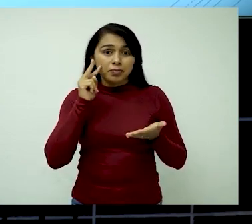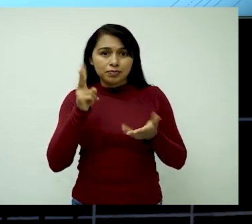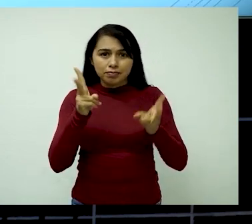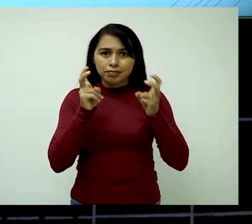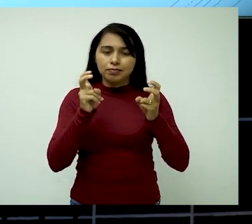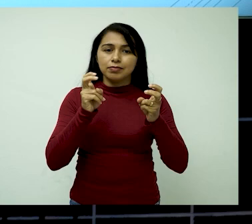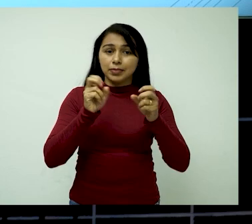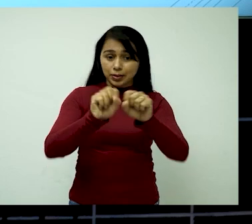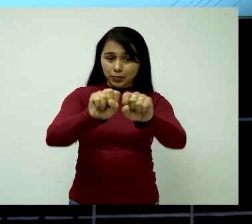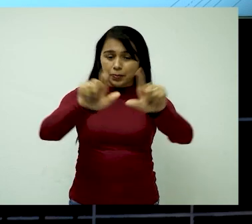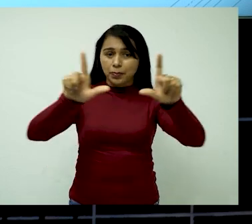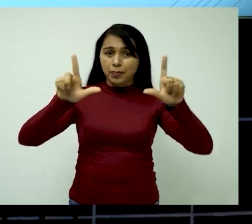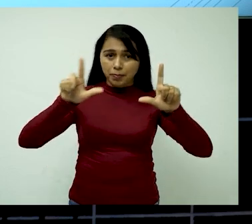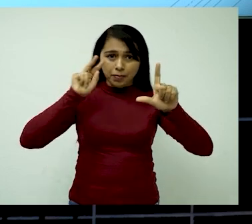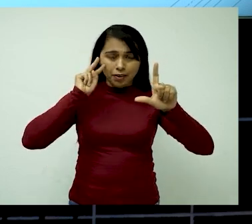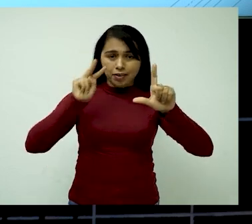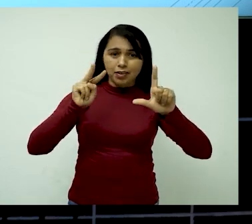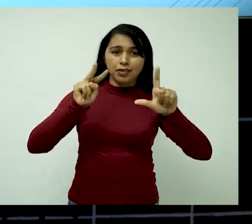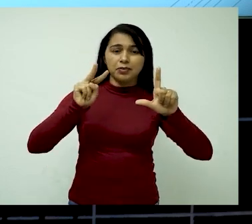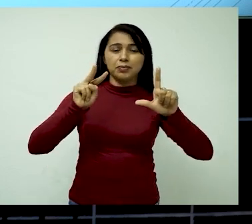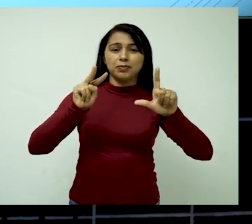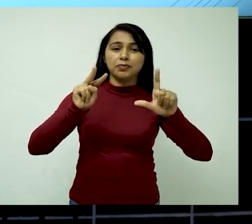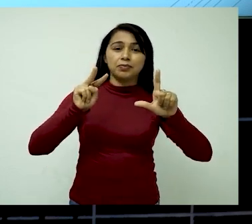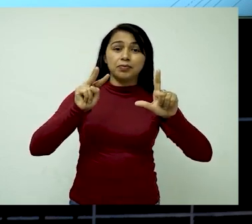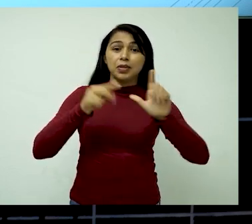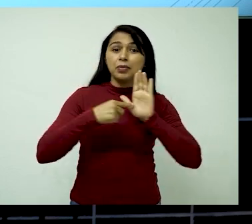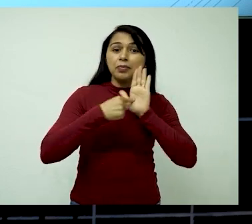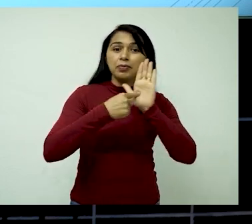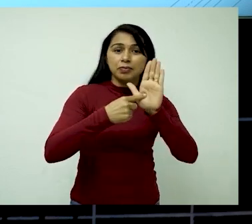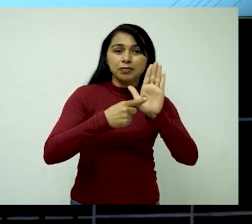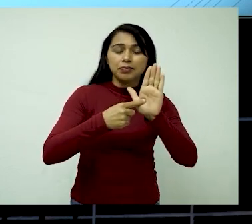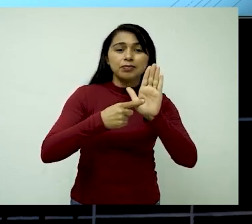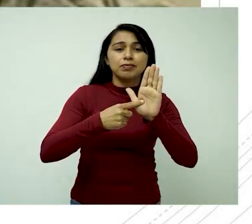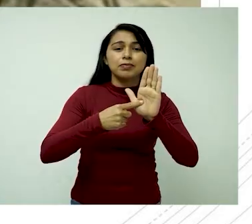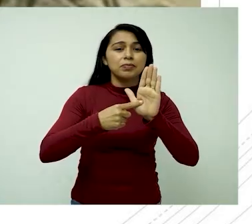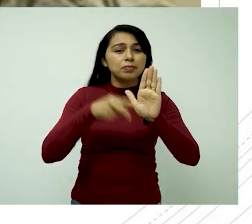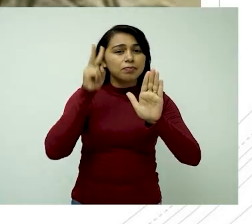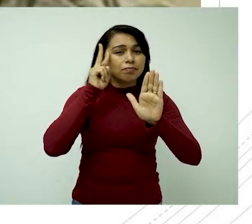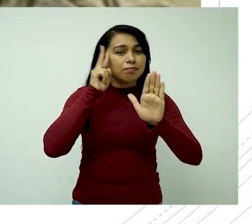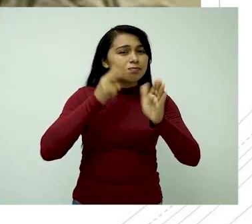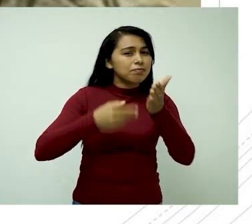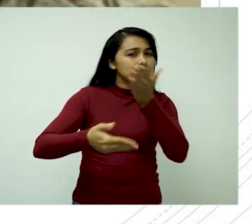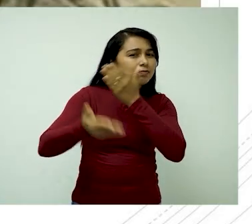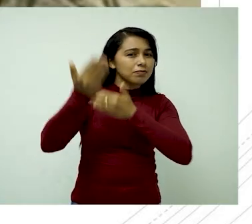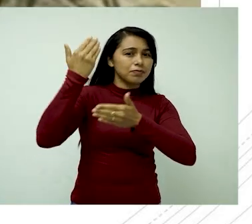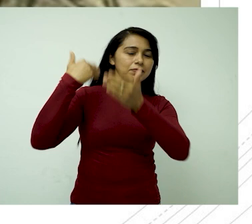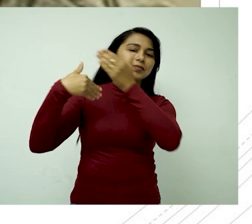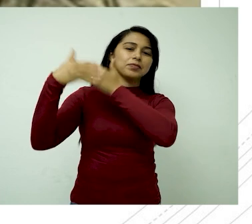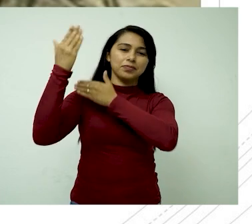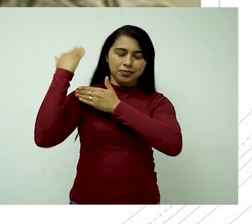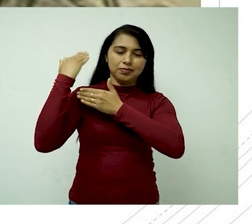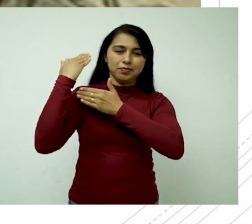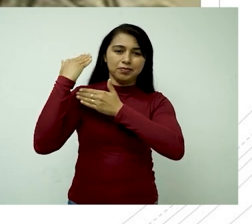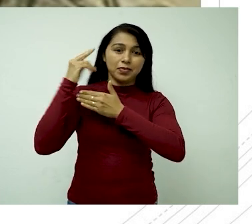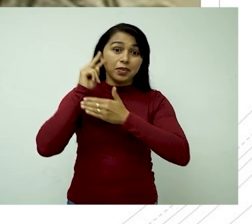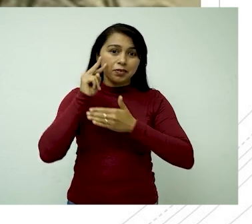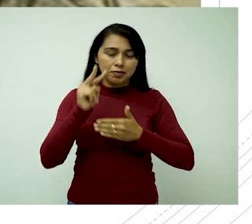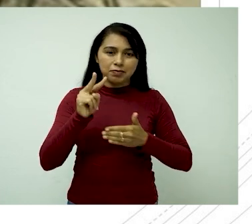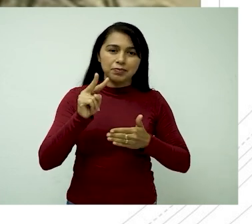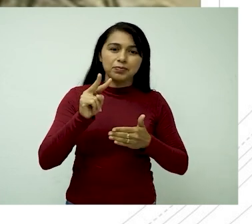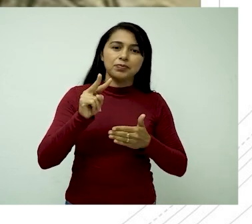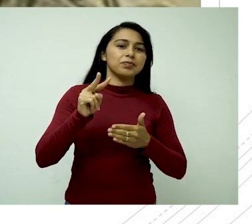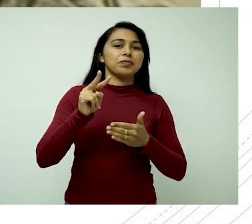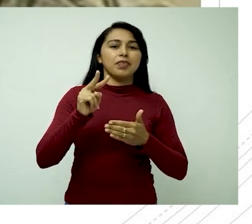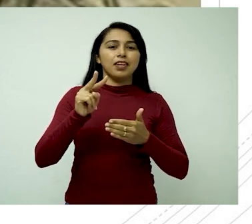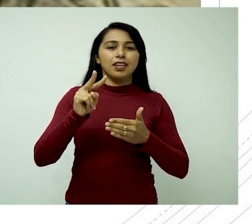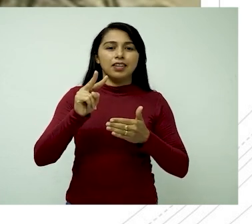uma imagem, tá? Onde ela vai nos referendar aos nossos antepassados. Vocês podem observar